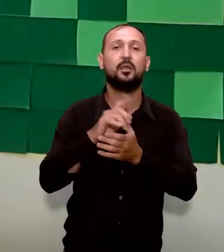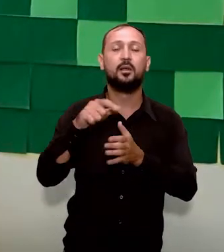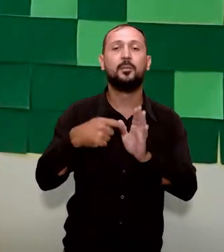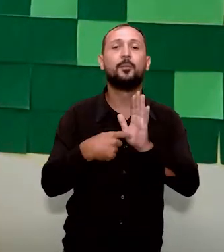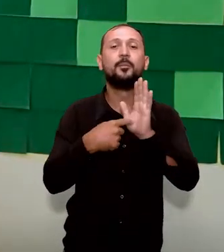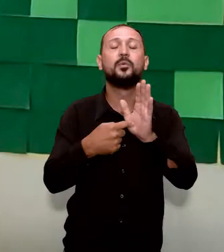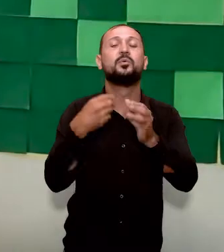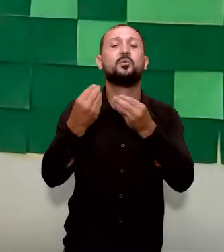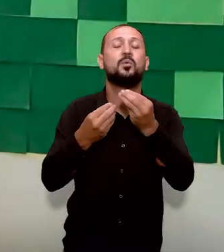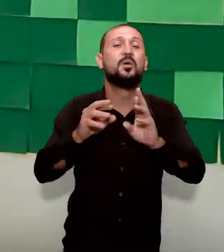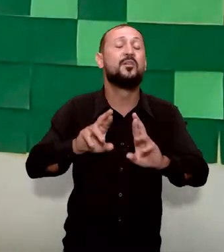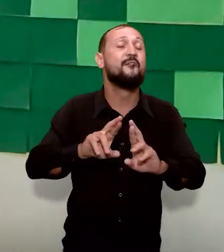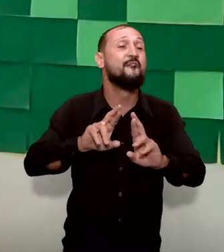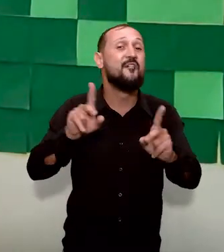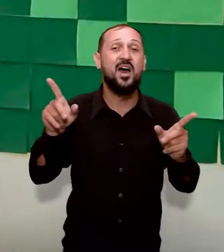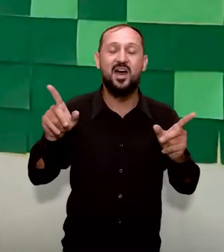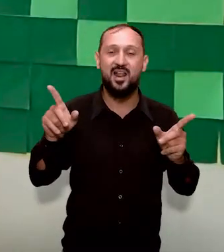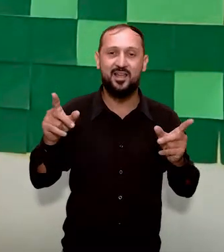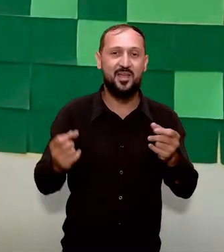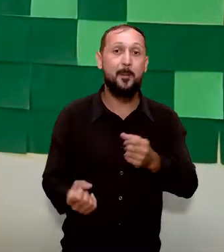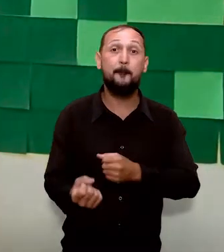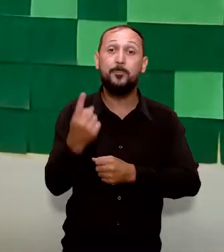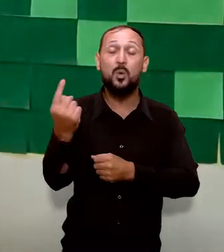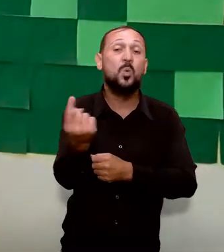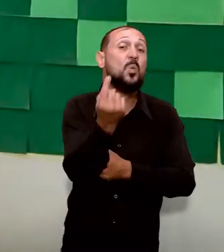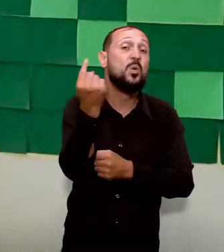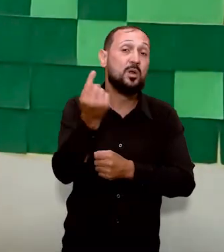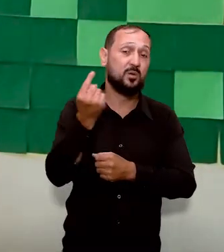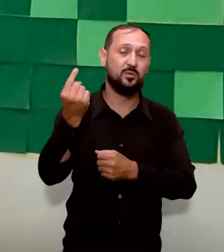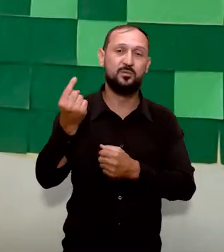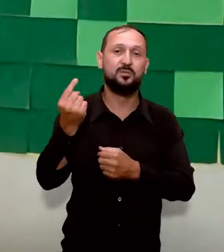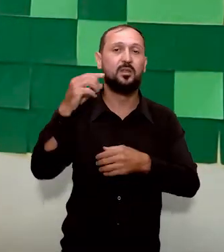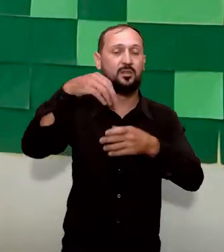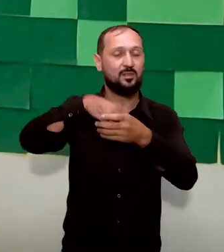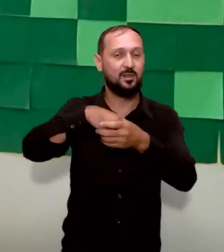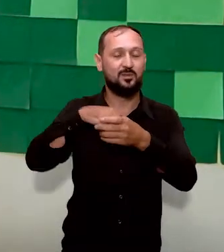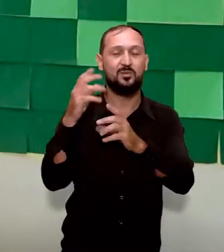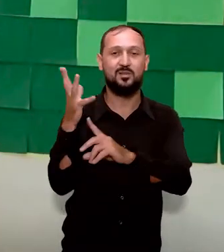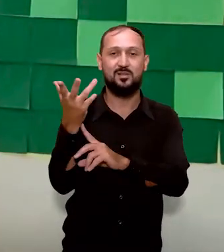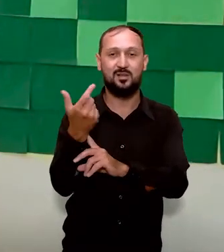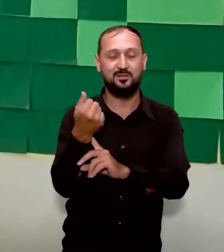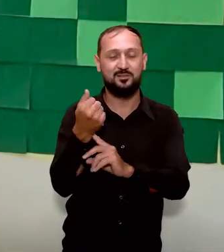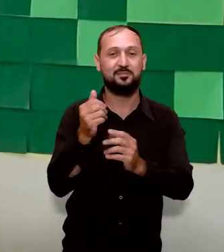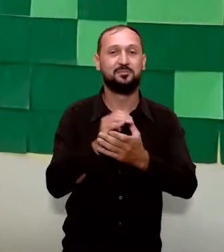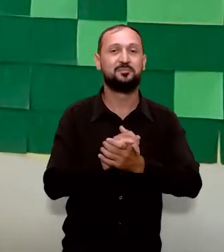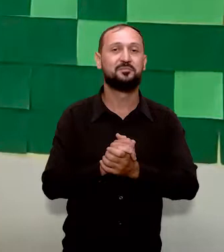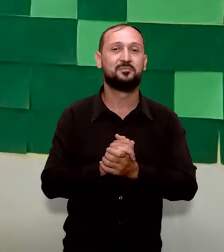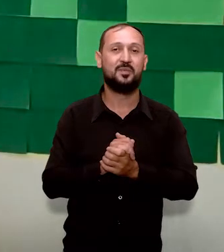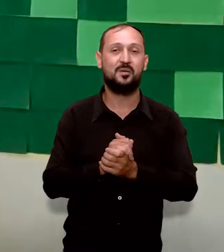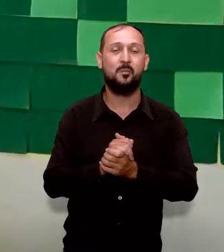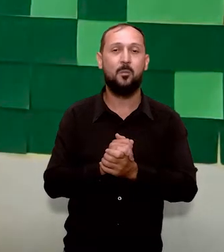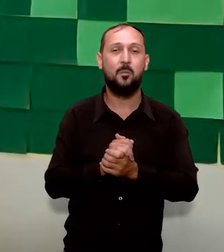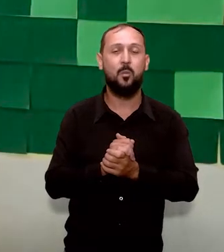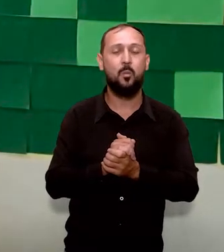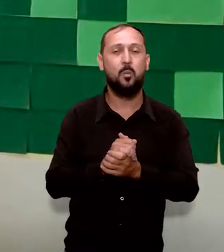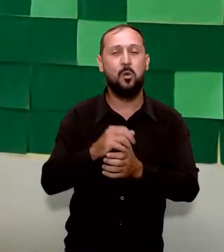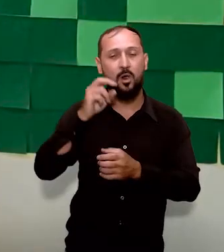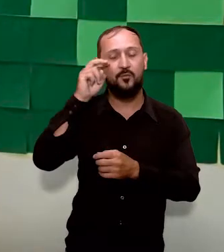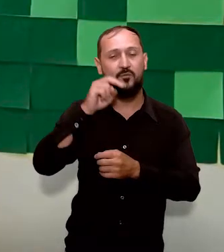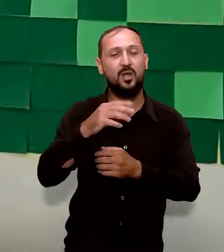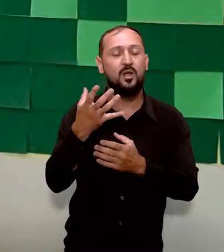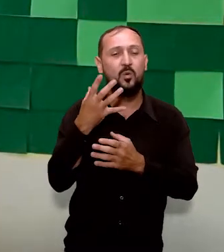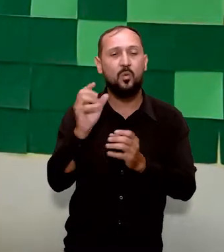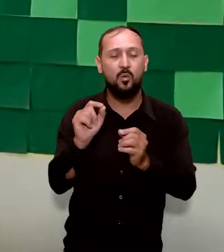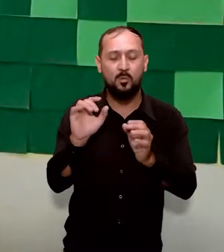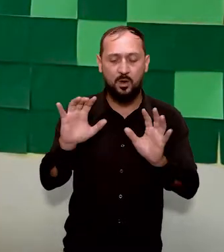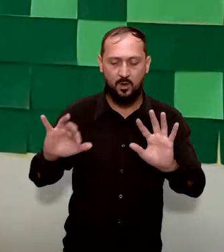para mostrar a efemeridade, como que o efêmero, né, na arte. E ao mesmo tempo a gente